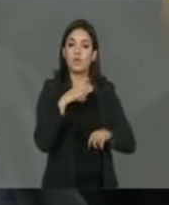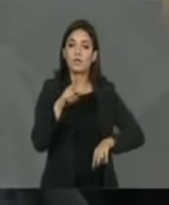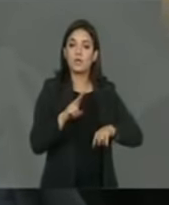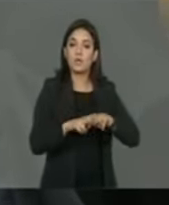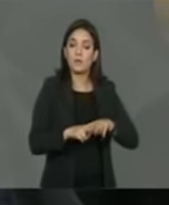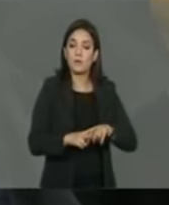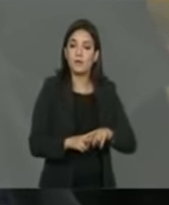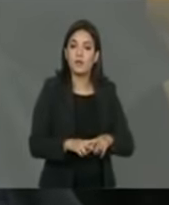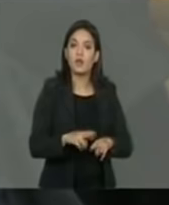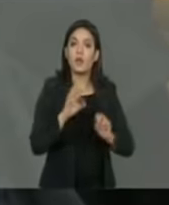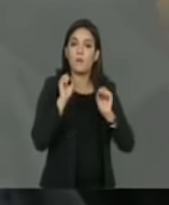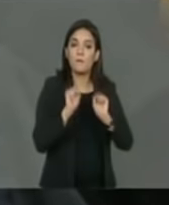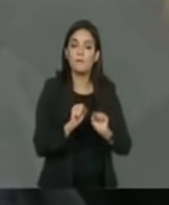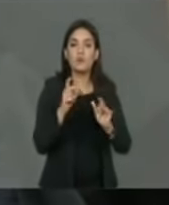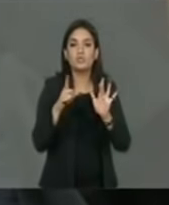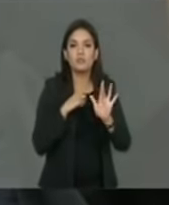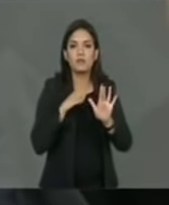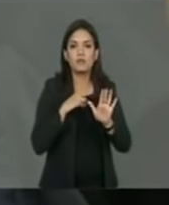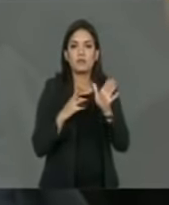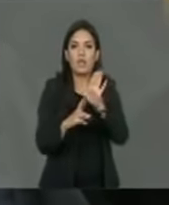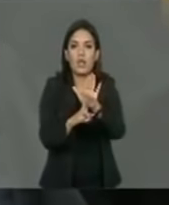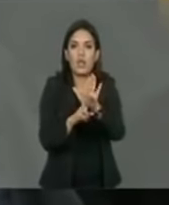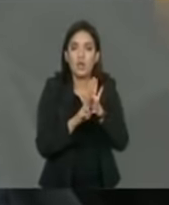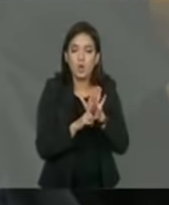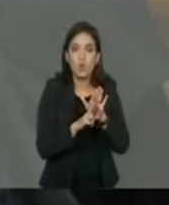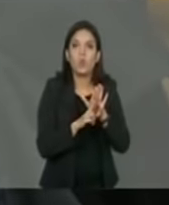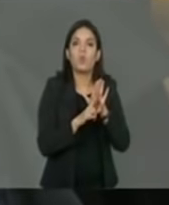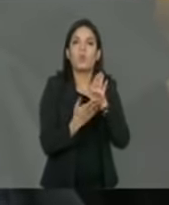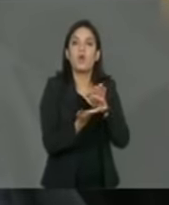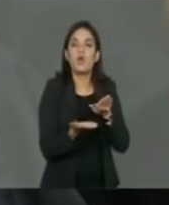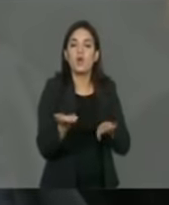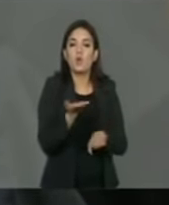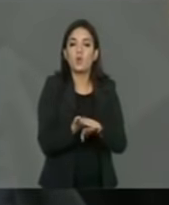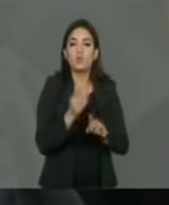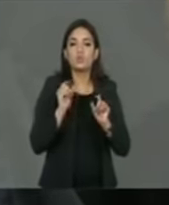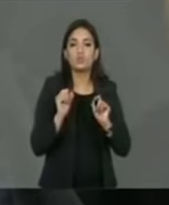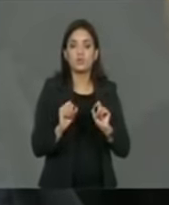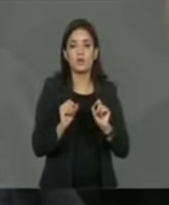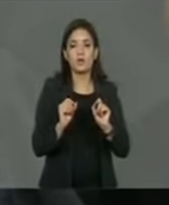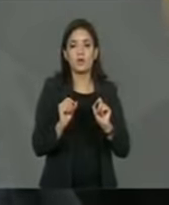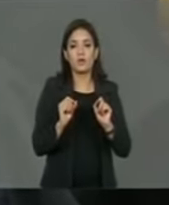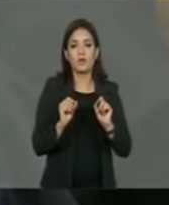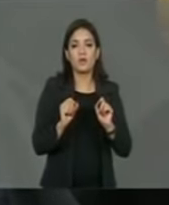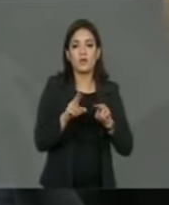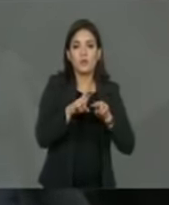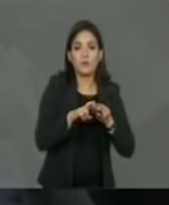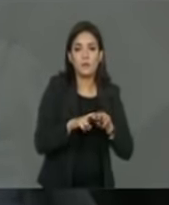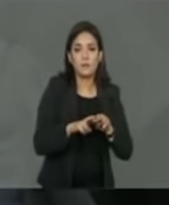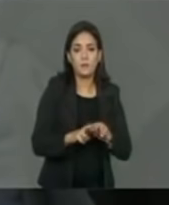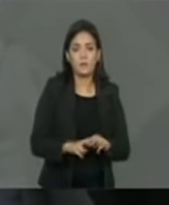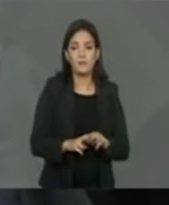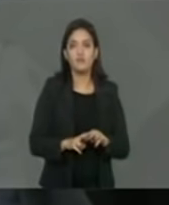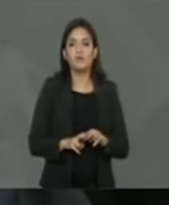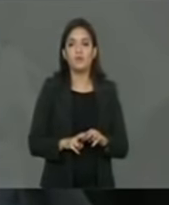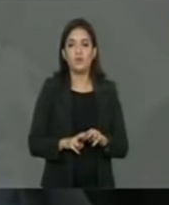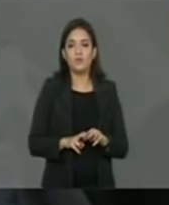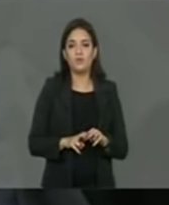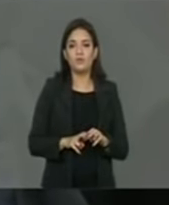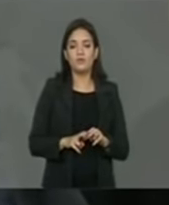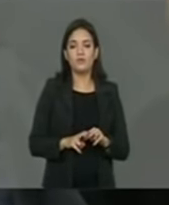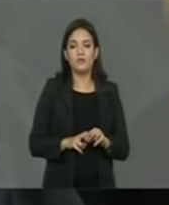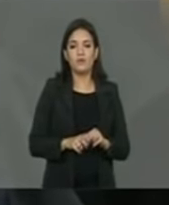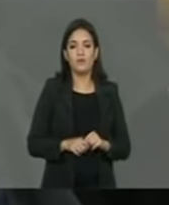por fundamentar segundo entendo artificiosamente em uma antecipação fita do trânsito em julgado